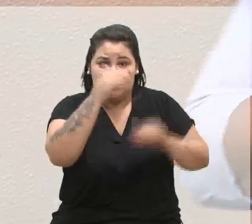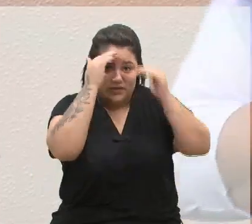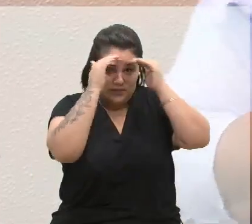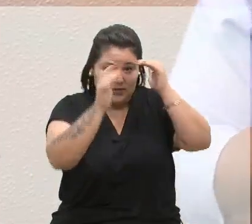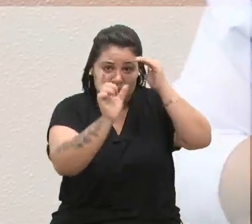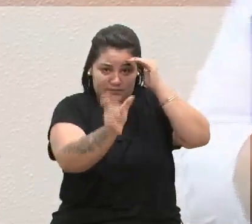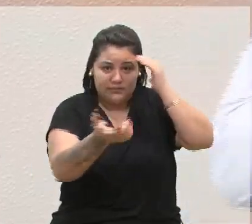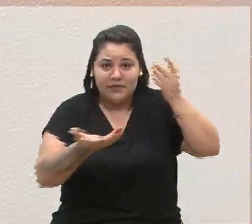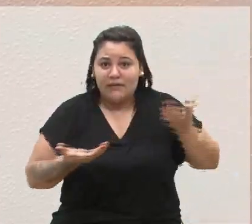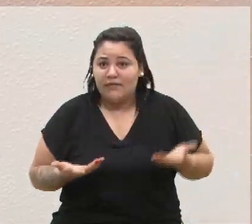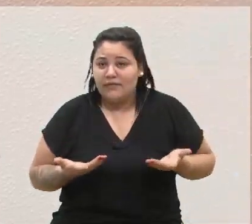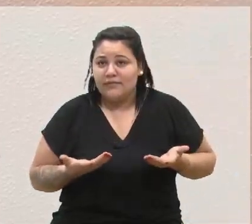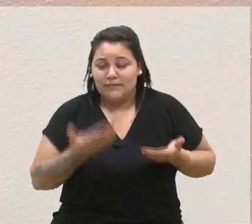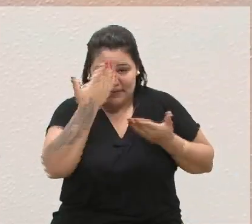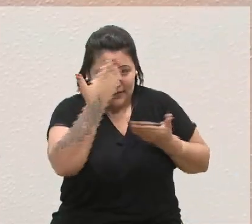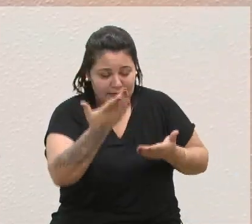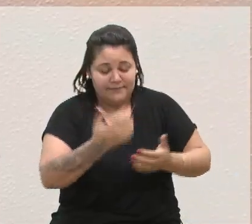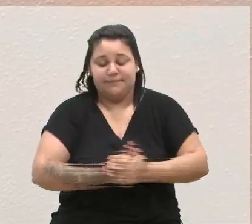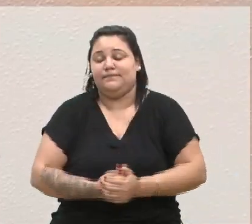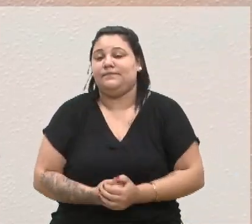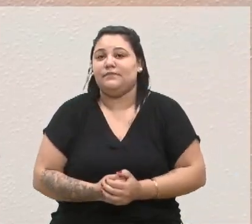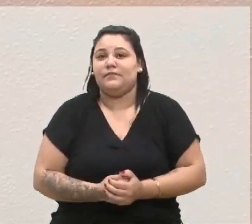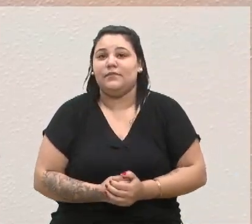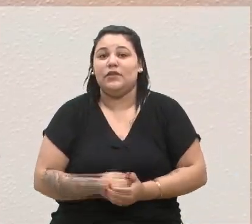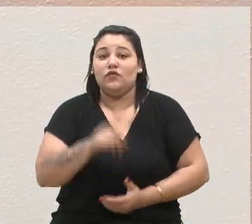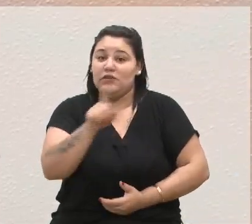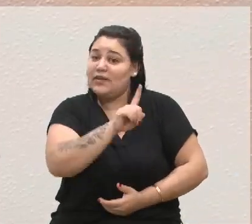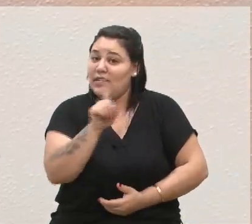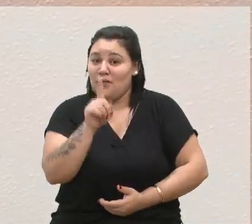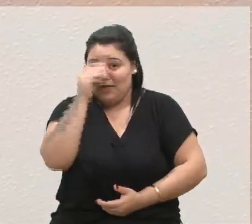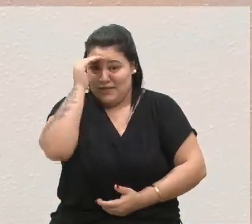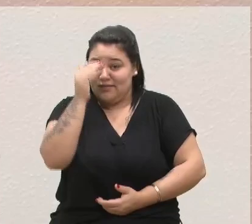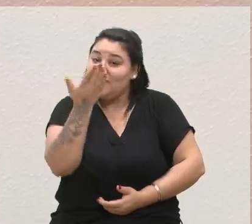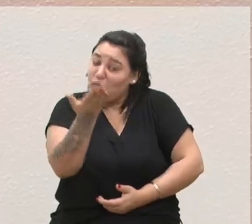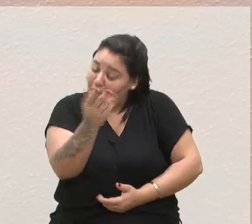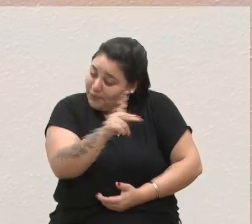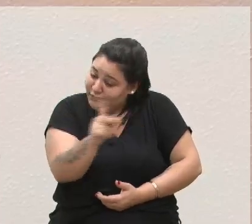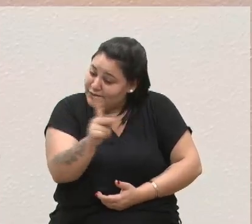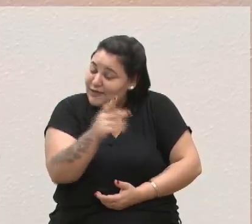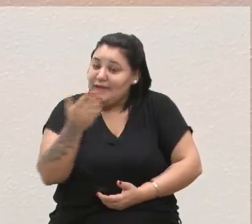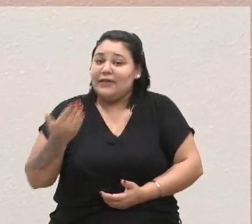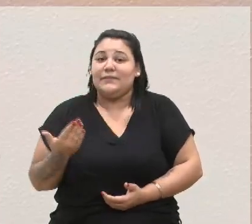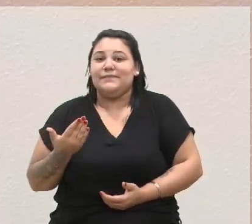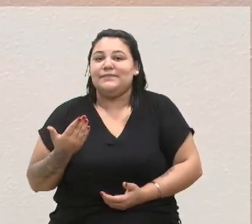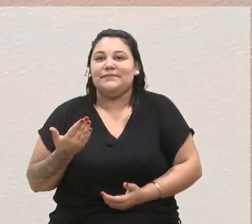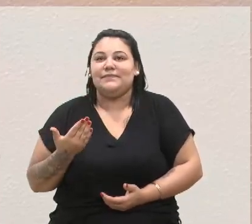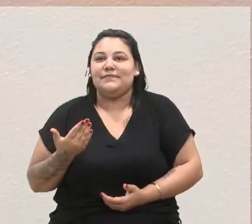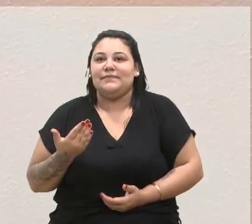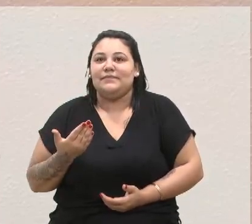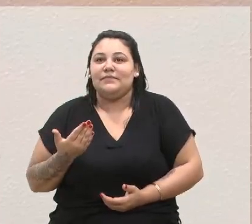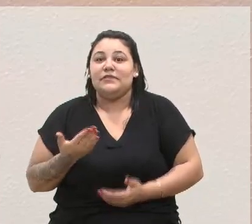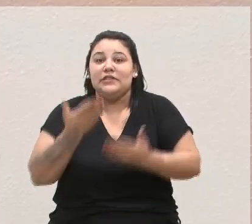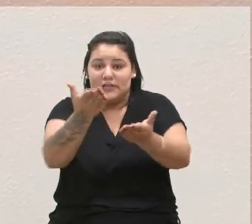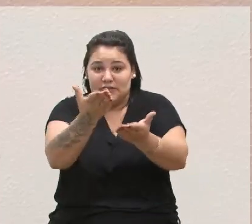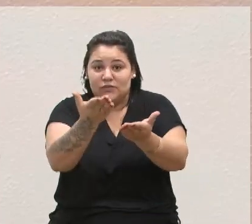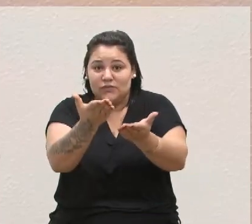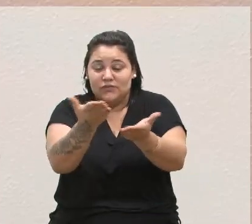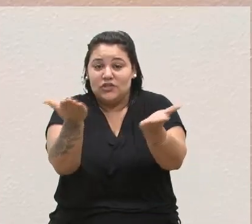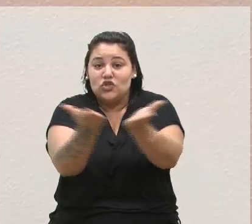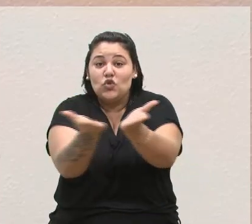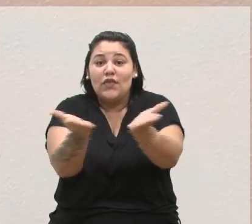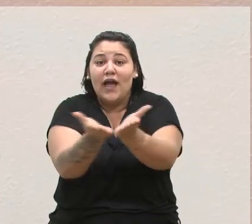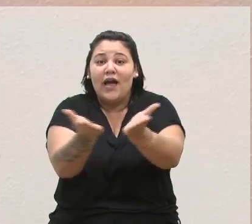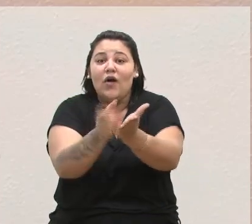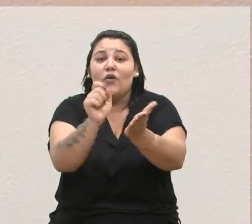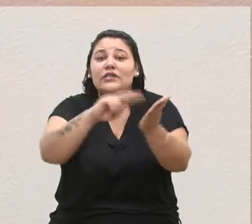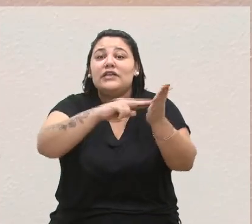palavra. Obrigado. Então, já que a senhora não me respeita, isso que a senhora é professora, né? Gostaria de respeito. Então, a senhora estuda o que é o